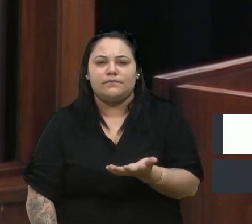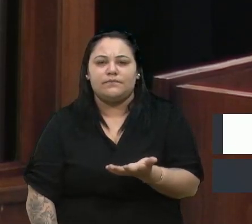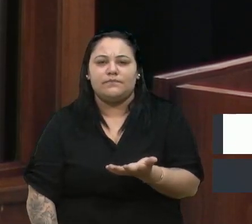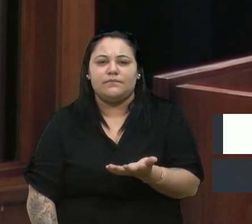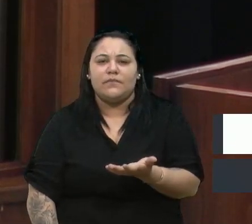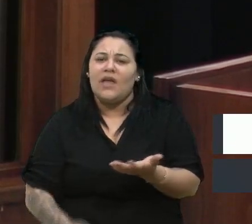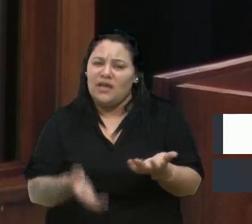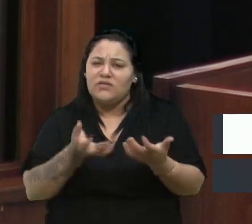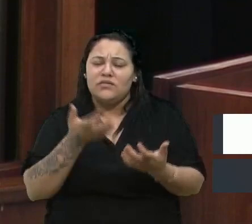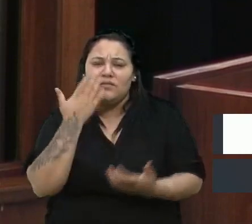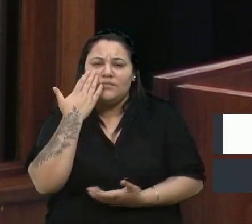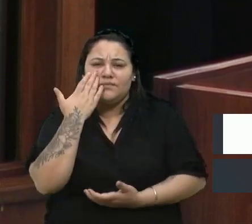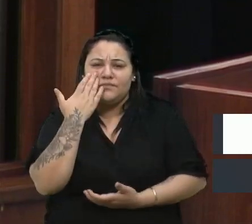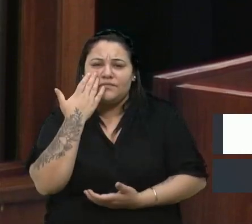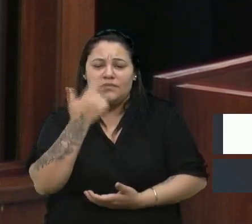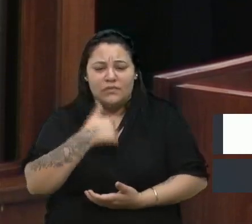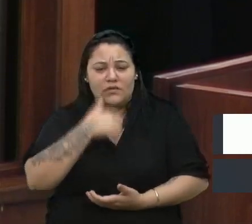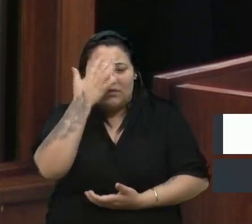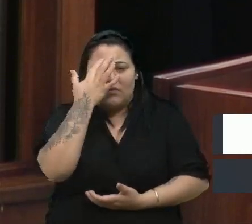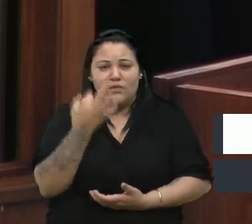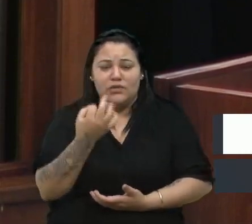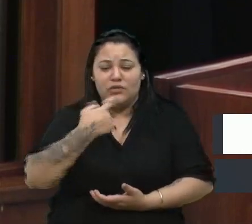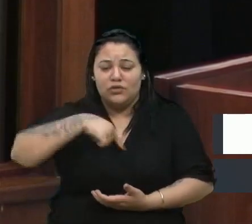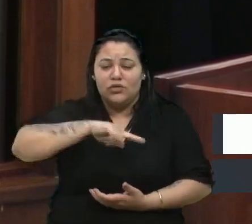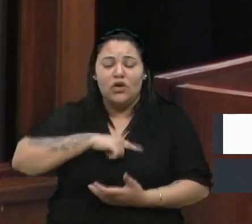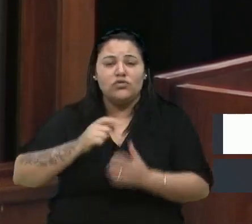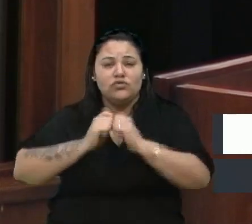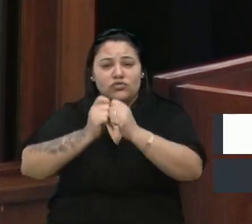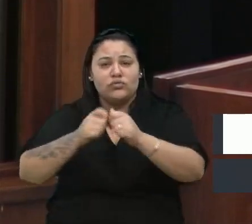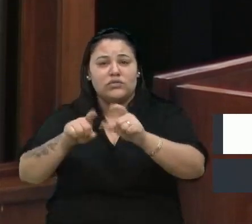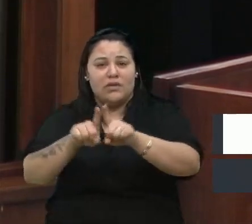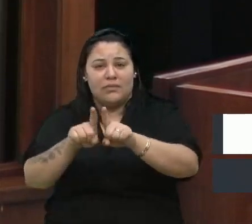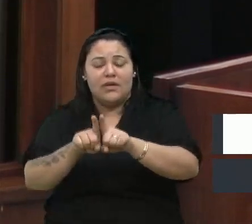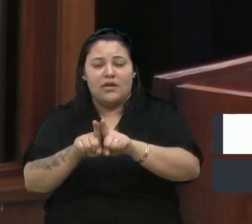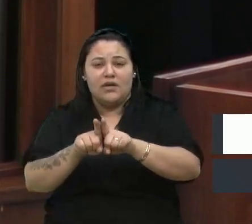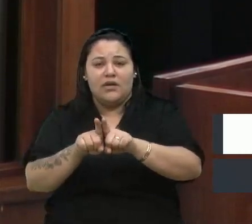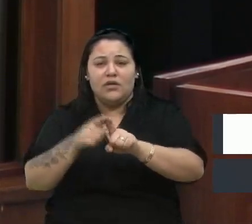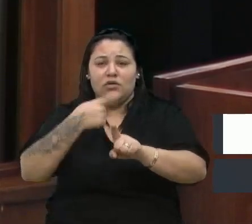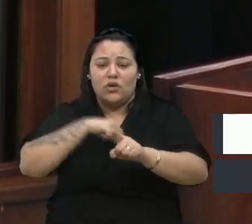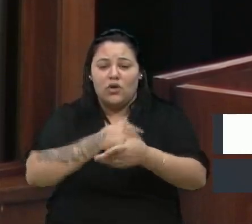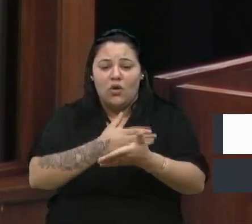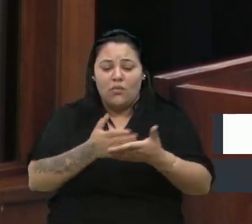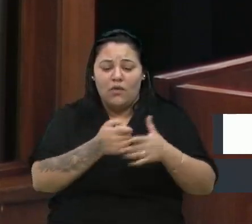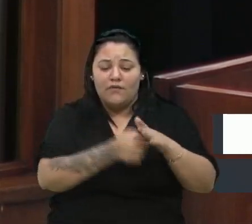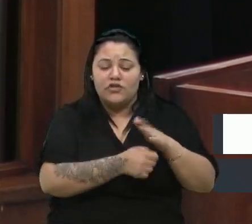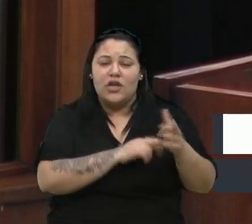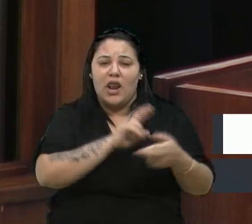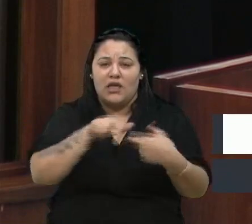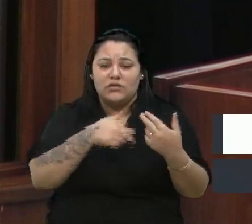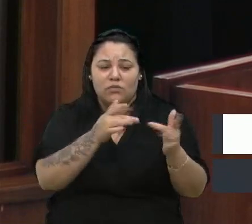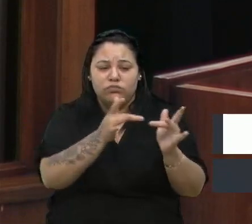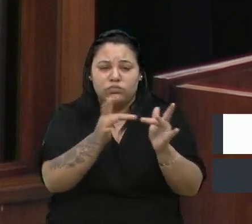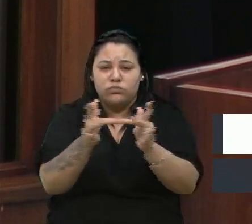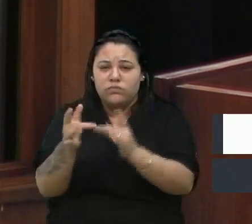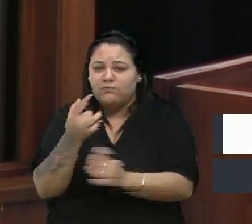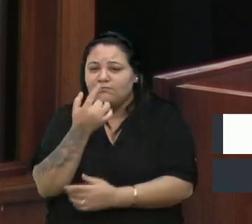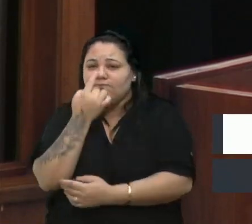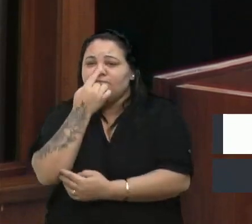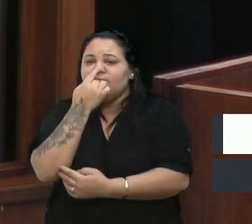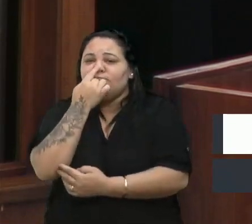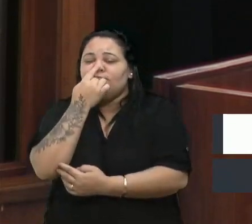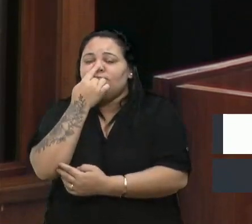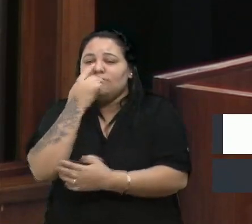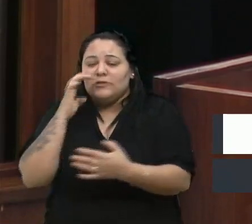E é isso que eu entendo que nós juntos, a partir do momento que nós investimos nessas relações, que nós começarmos